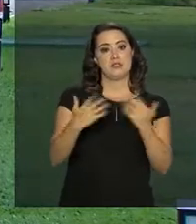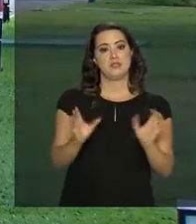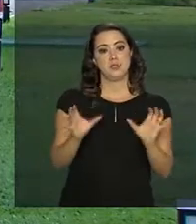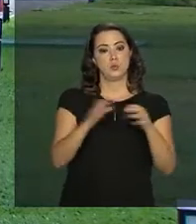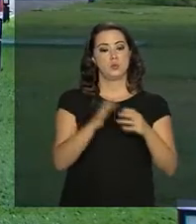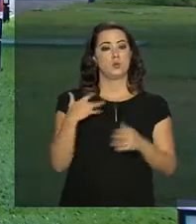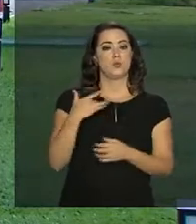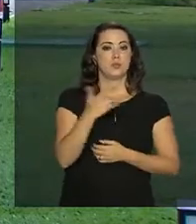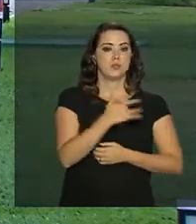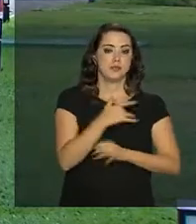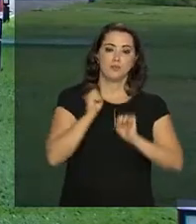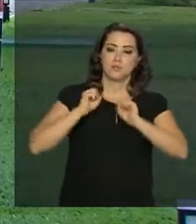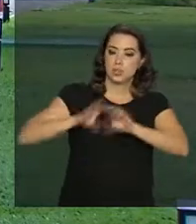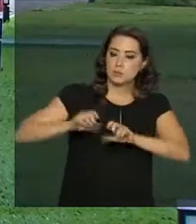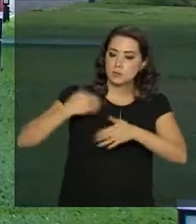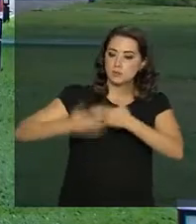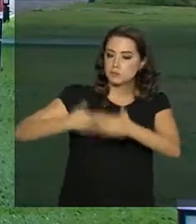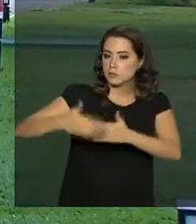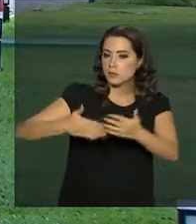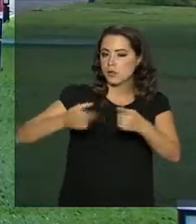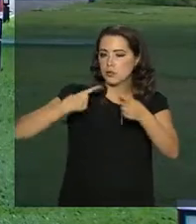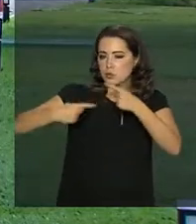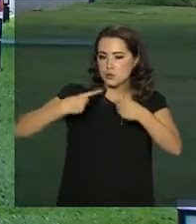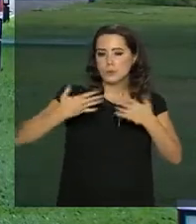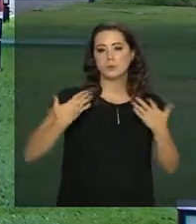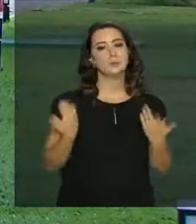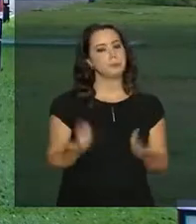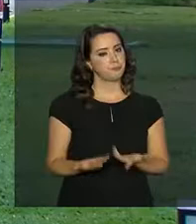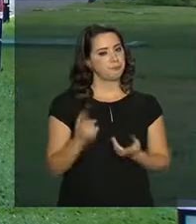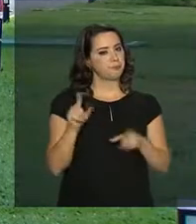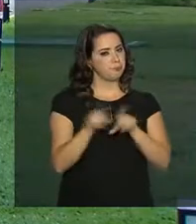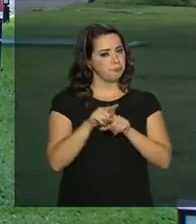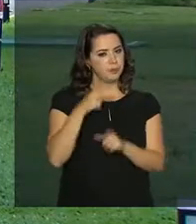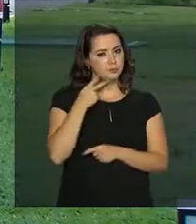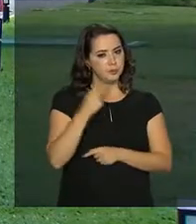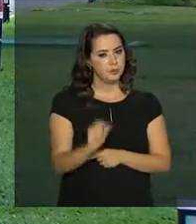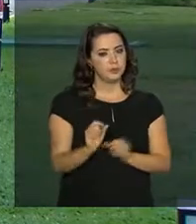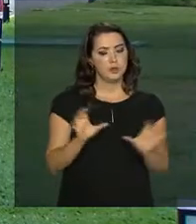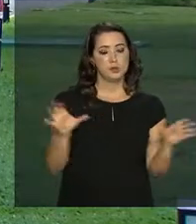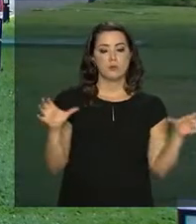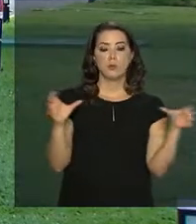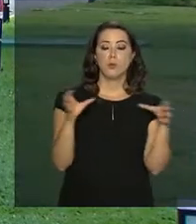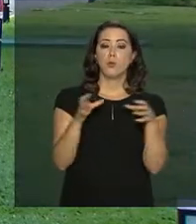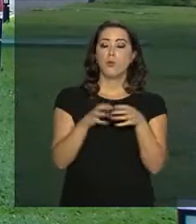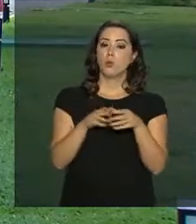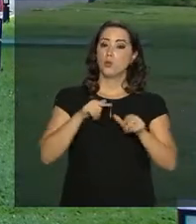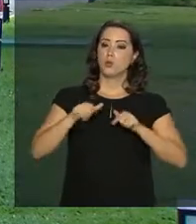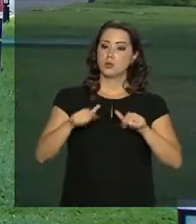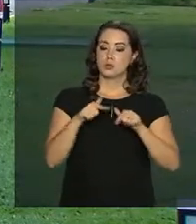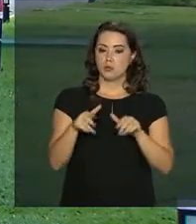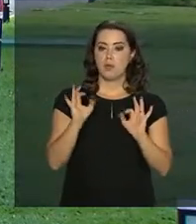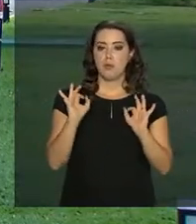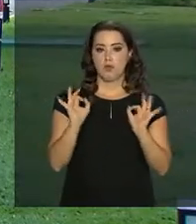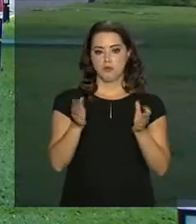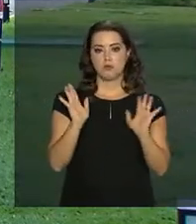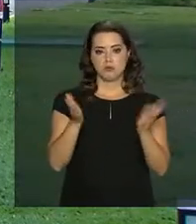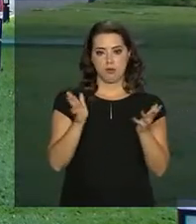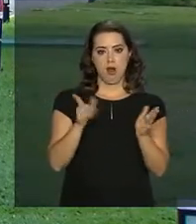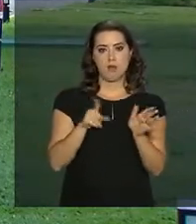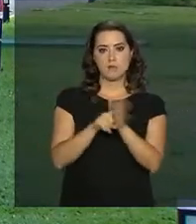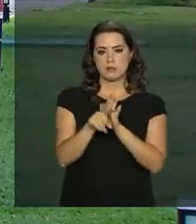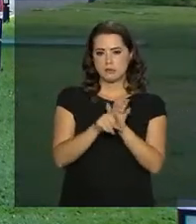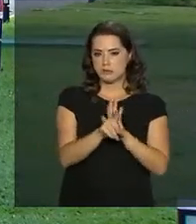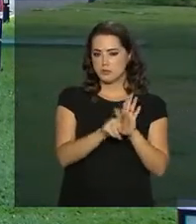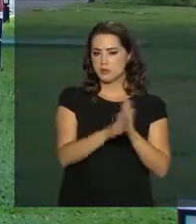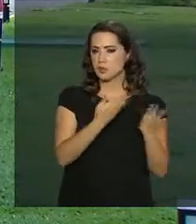de saúde e educação. O ministro também comentou que as equipes de trabalho fizeram, né, um